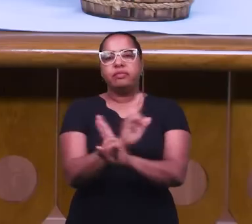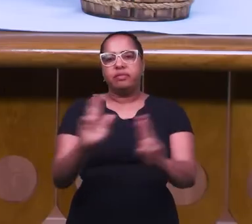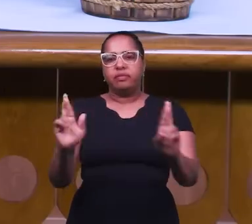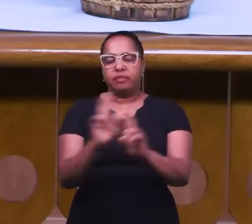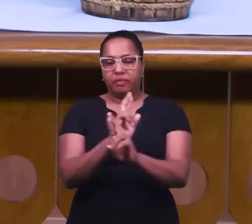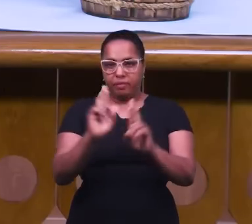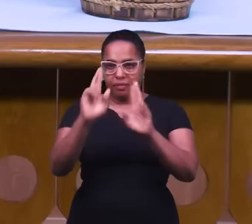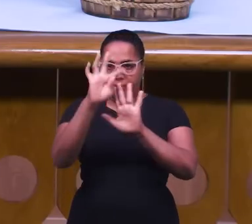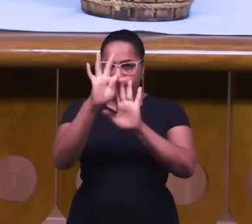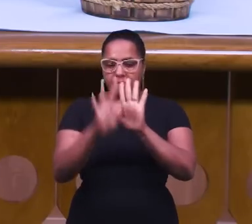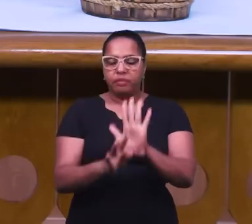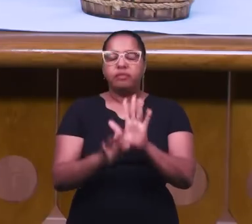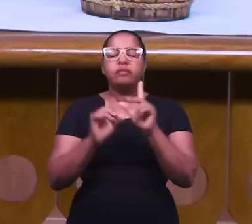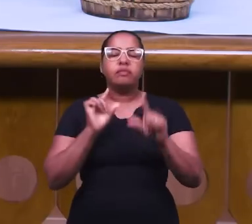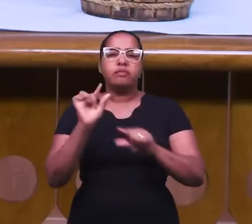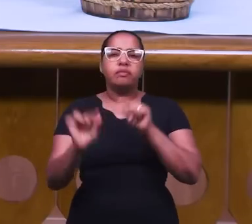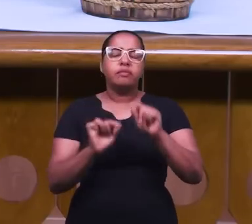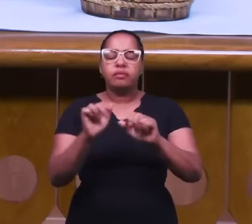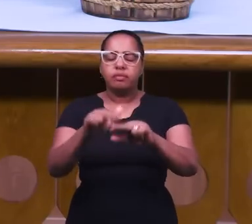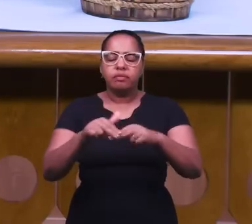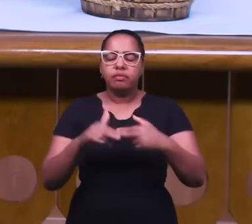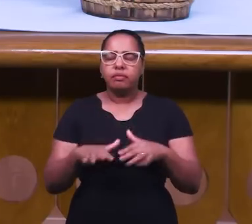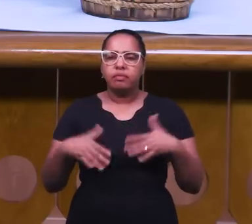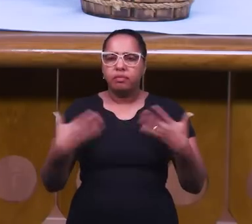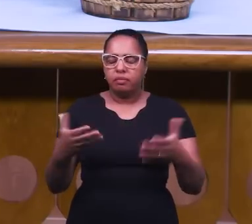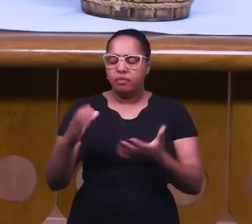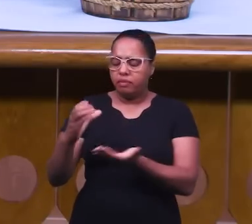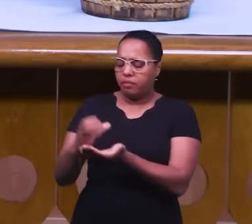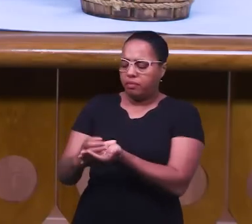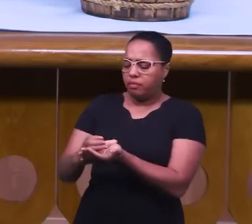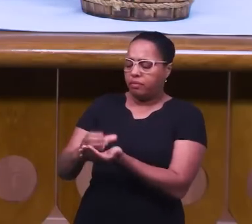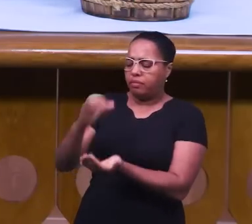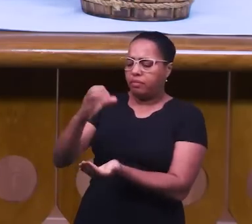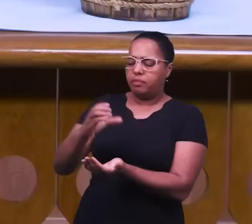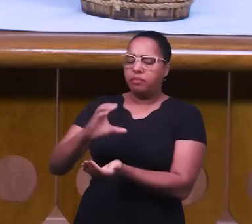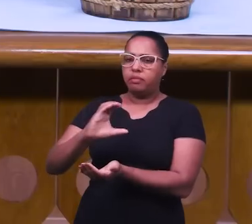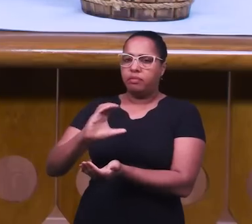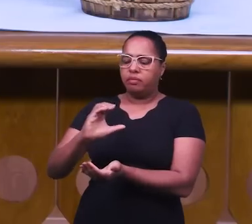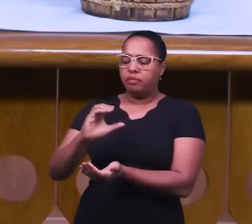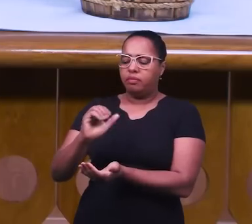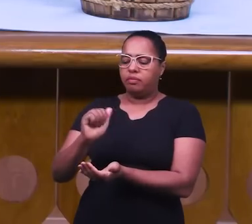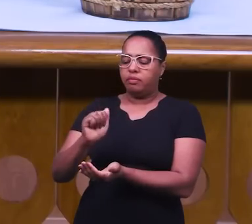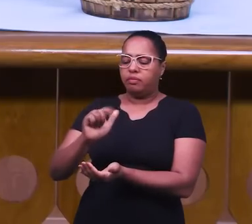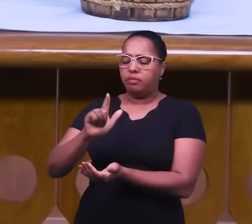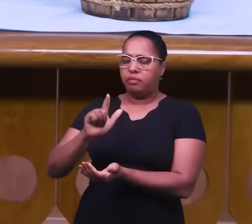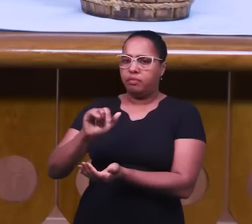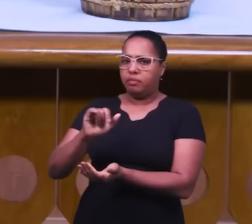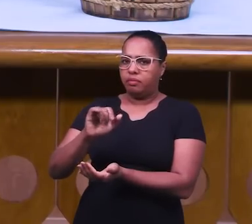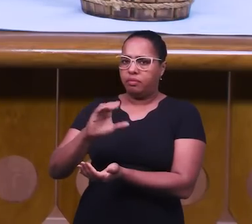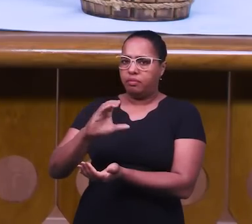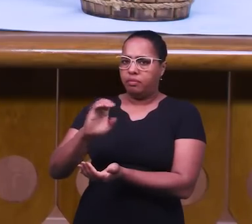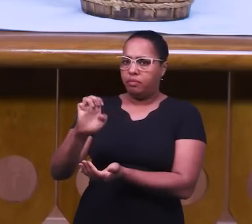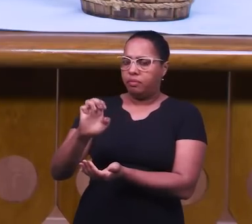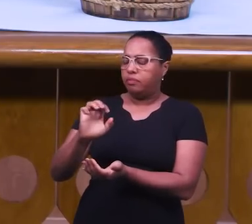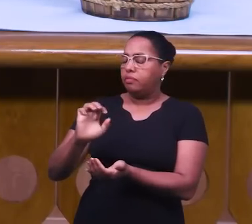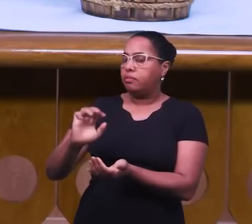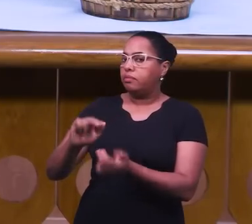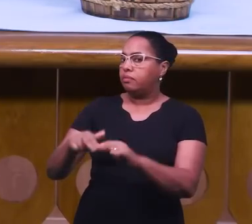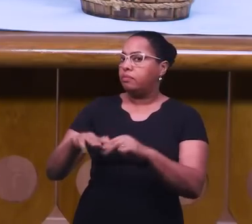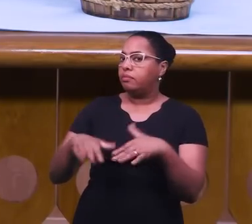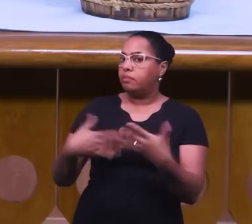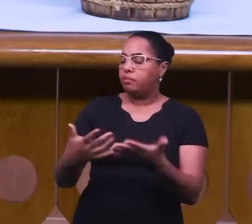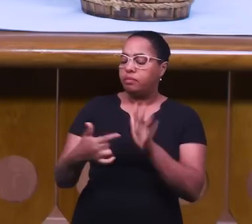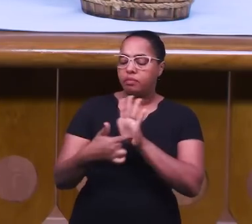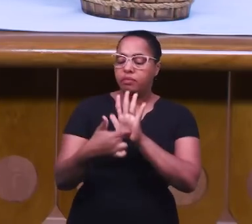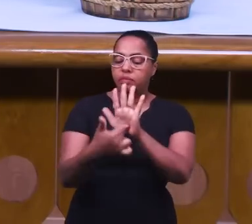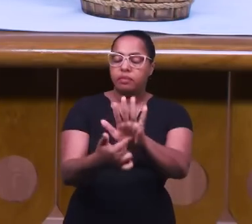texto, a expressão era, primeiro, por que o cálice, né? Por que o cálice? O cálice ali vai mostrar exatamente o